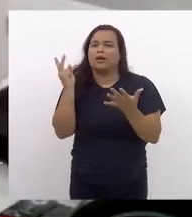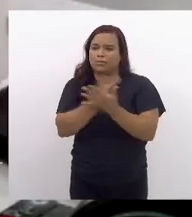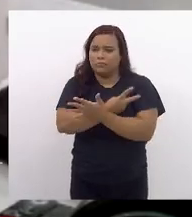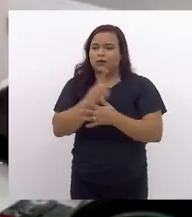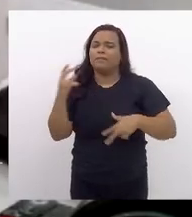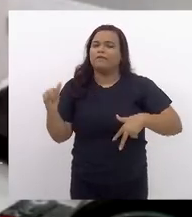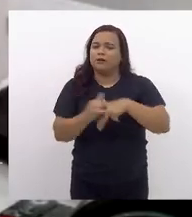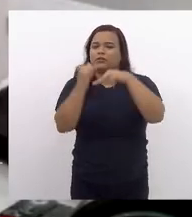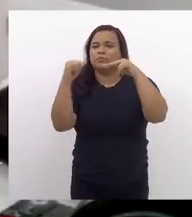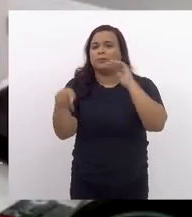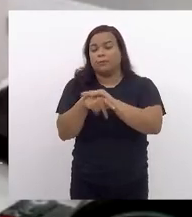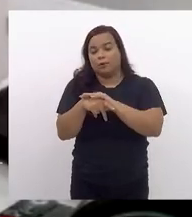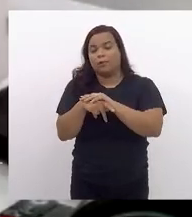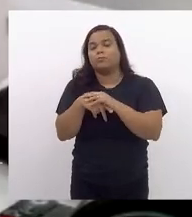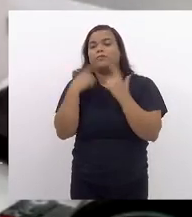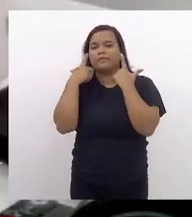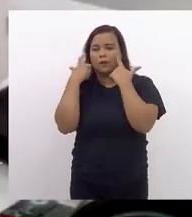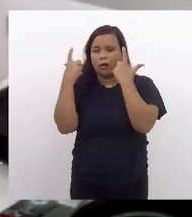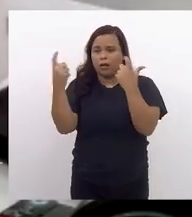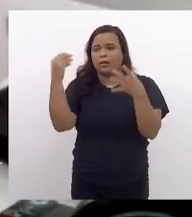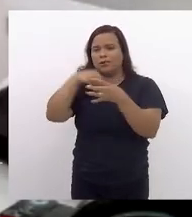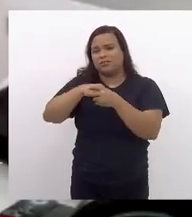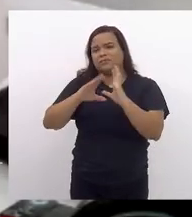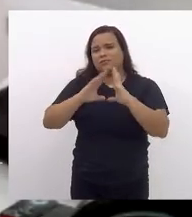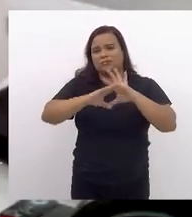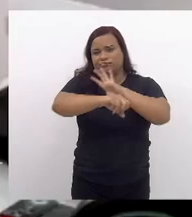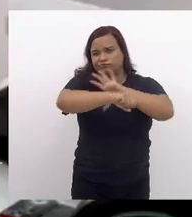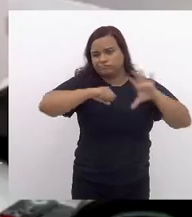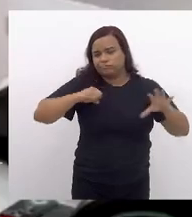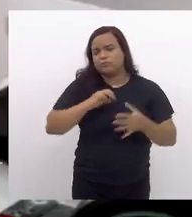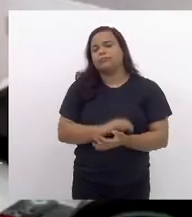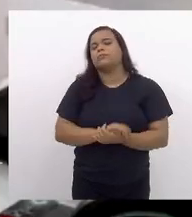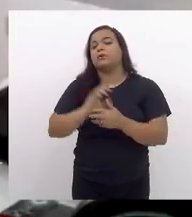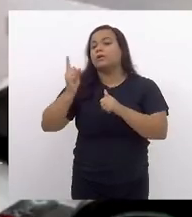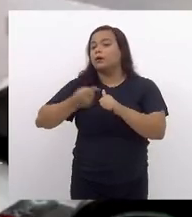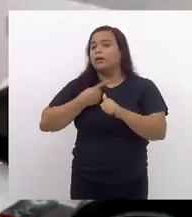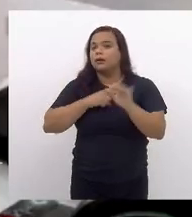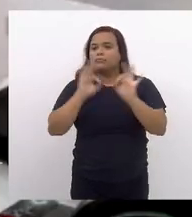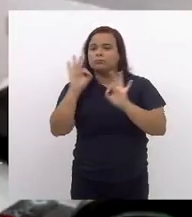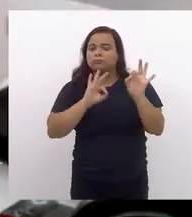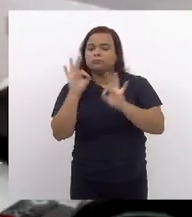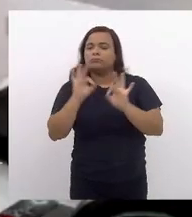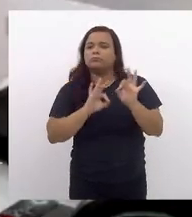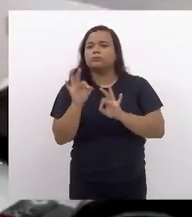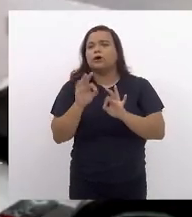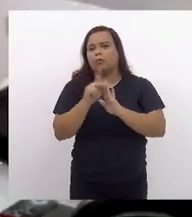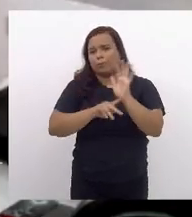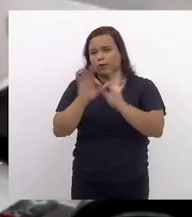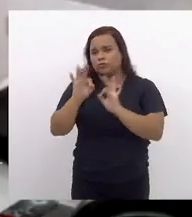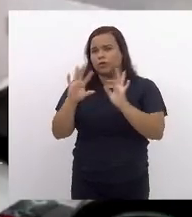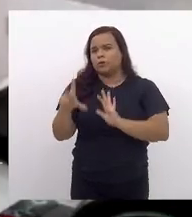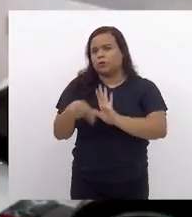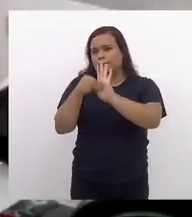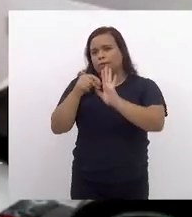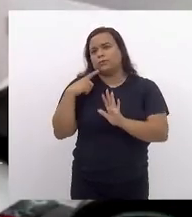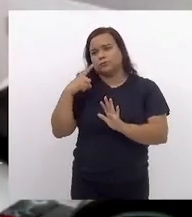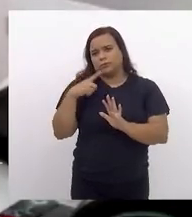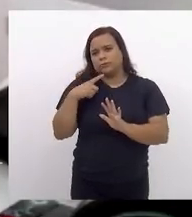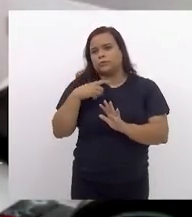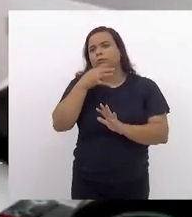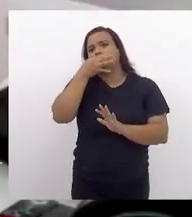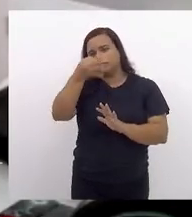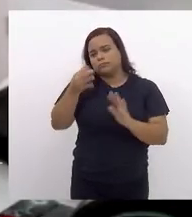violência. A comissão, a fim de aprimorar o projeto, apresentou emendas. Então, o parecer é favorável